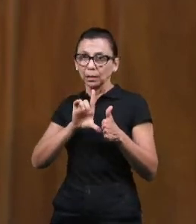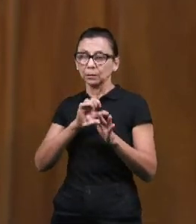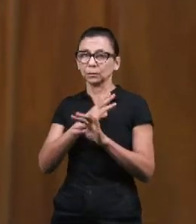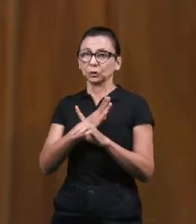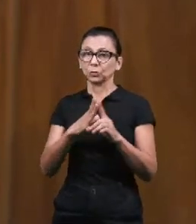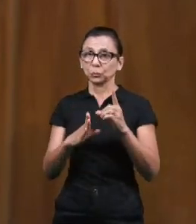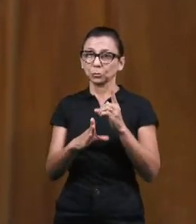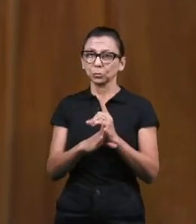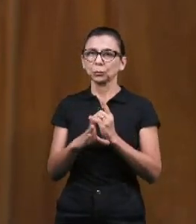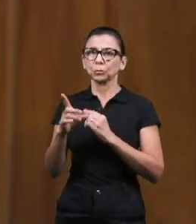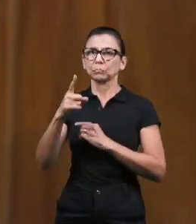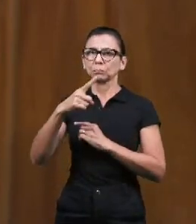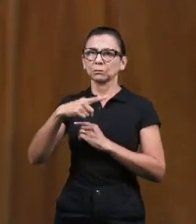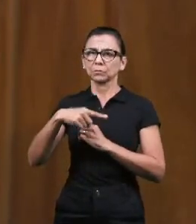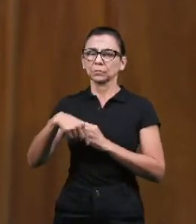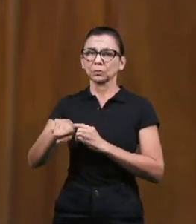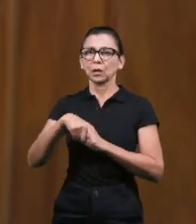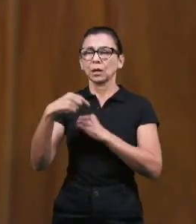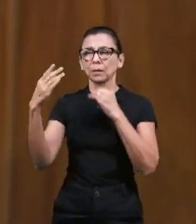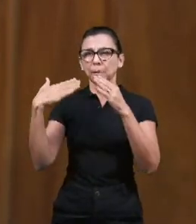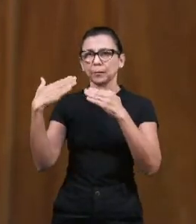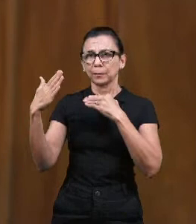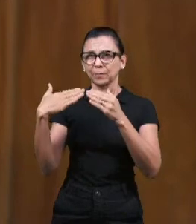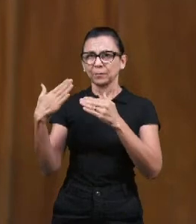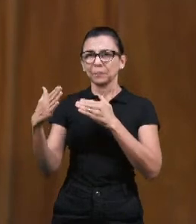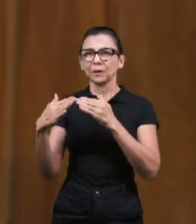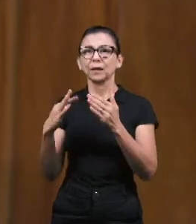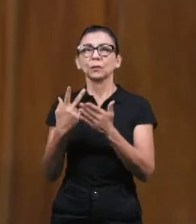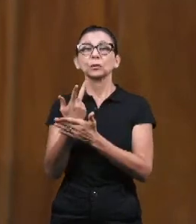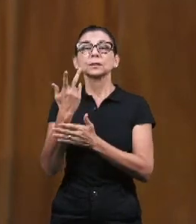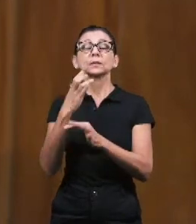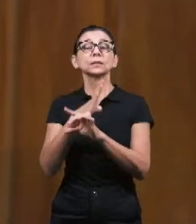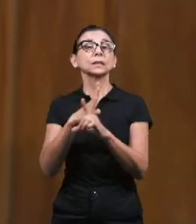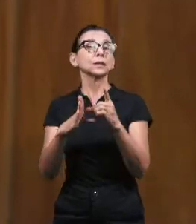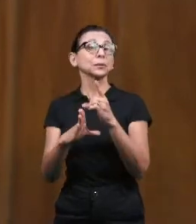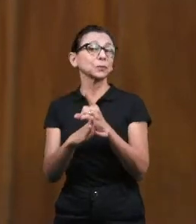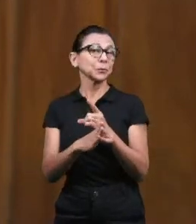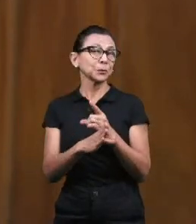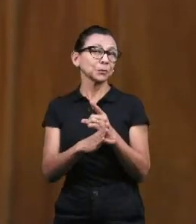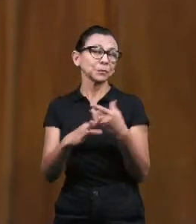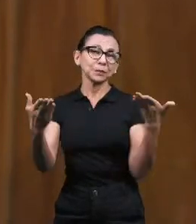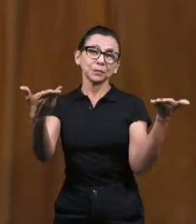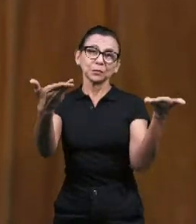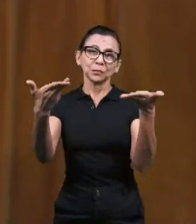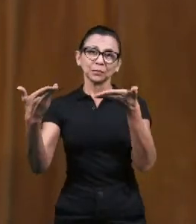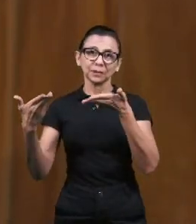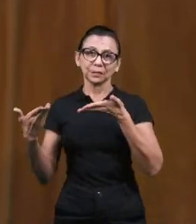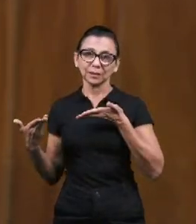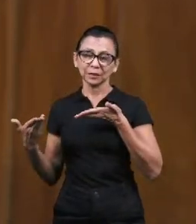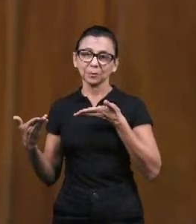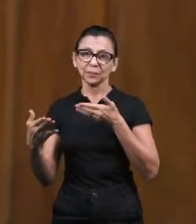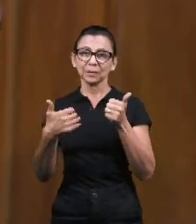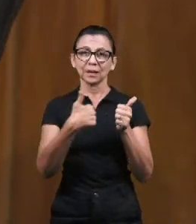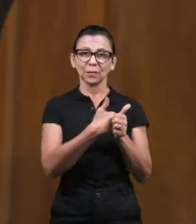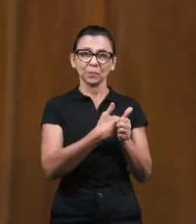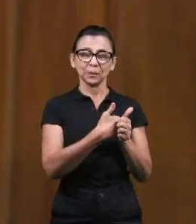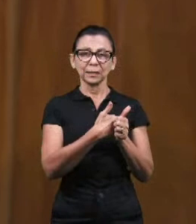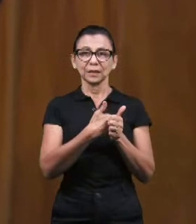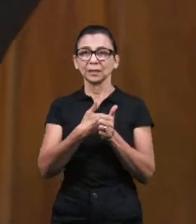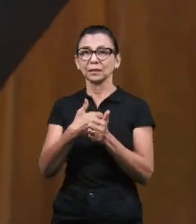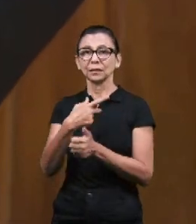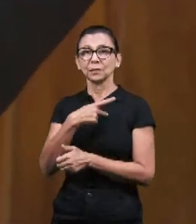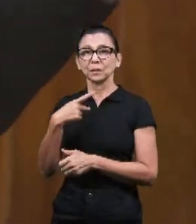aqui comentamos a respeito do que vai acontecer no culto, e deixamos aqui o convite para você nos acompanhar daqui a pouco, e o pastor Marcelo estará